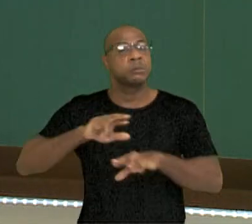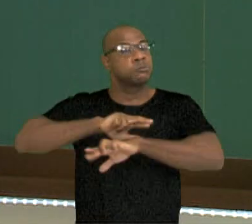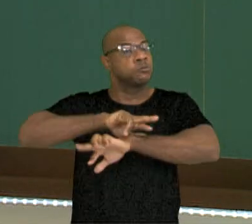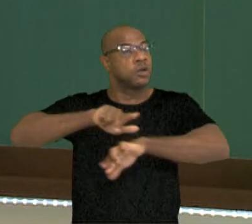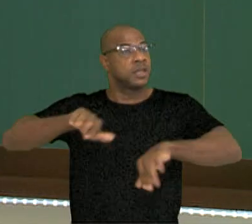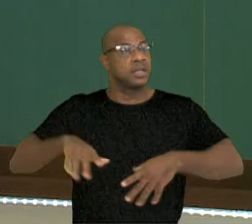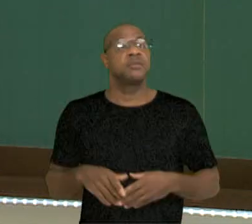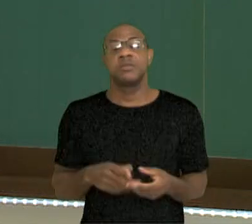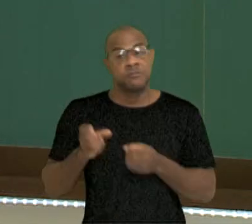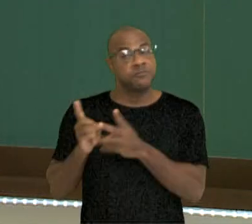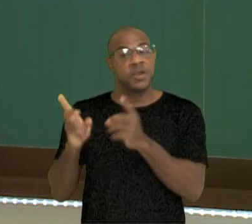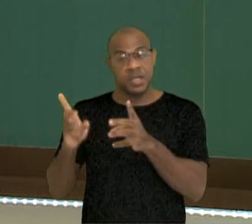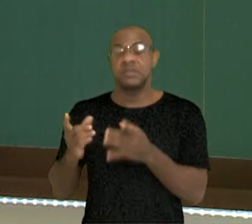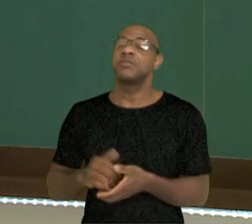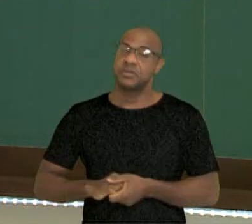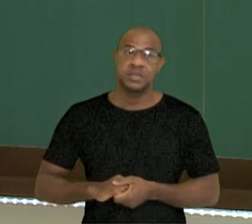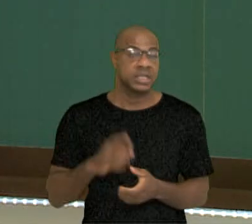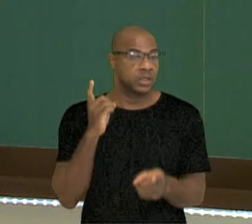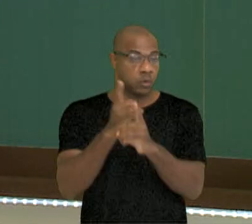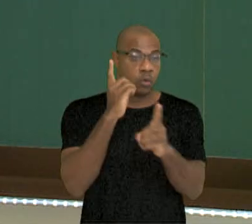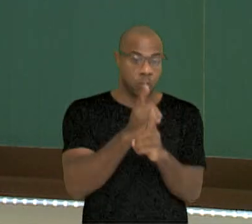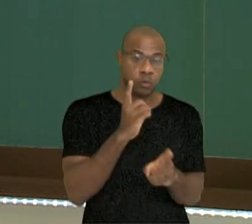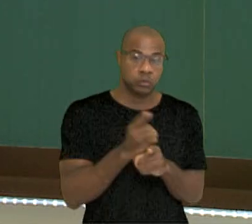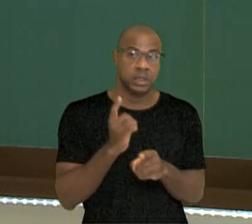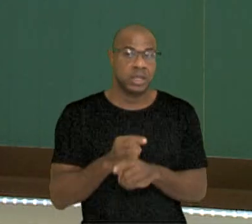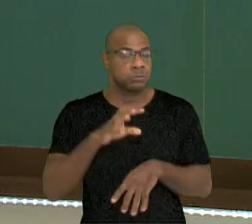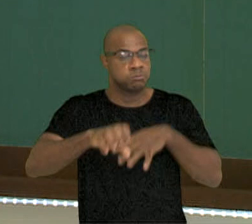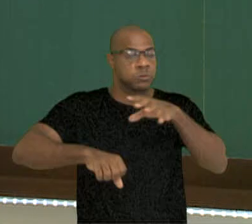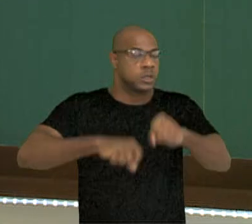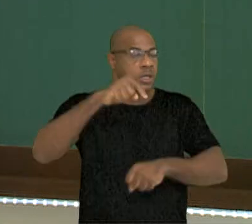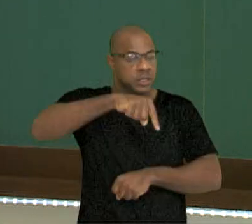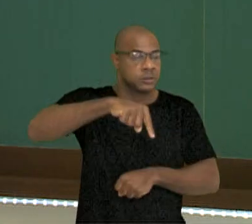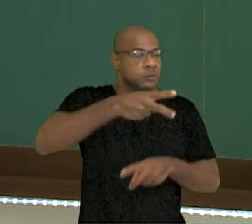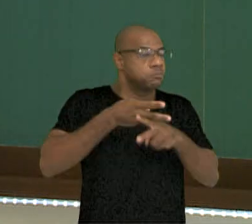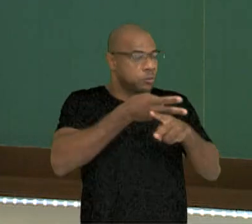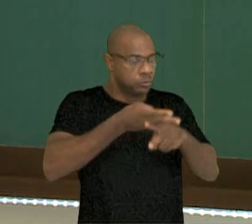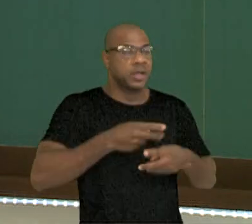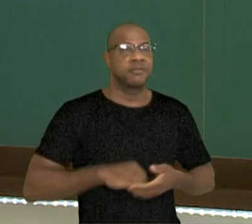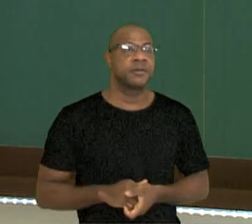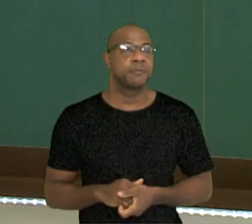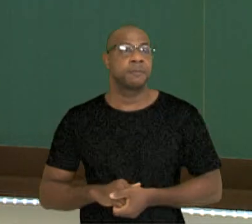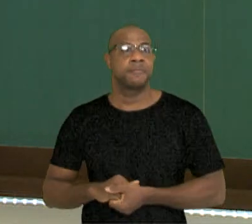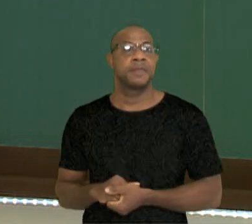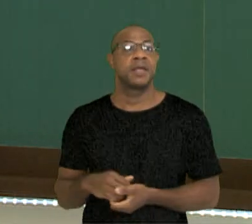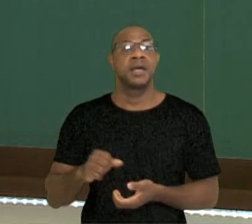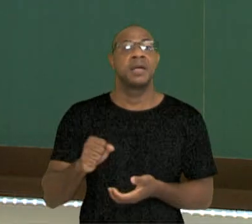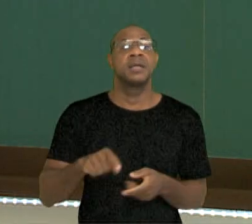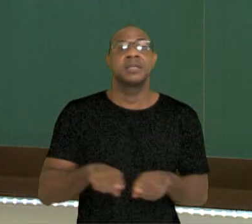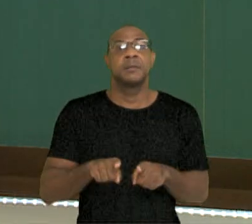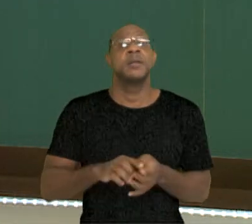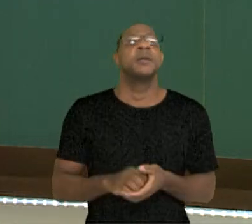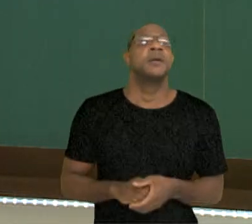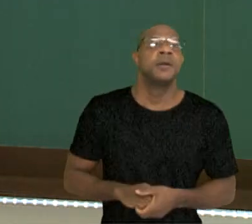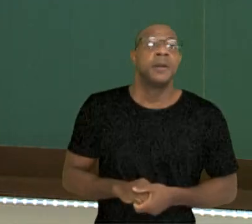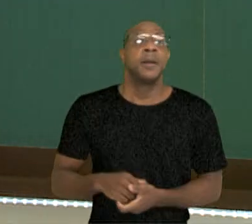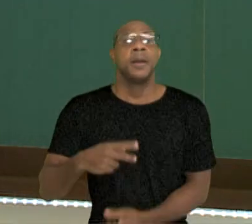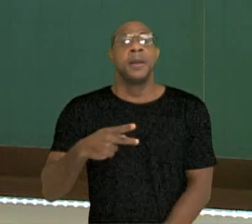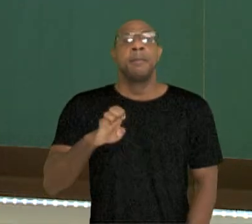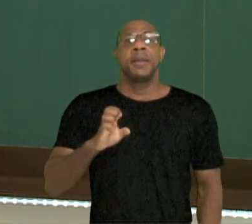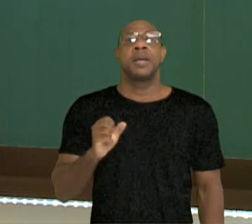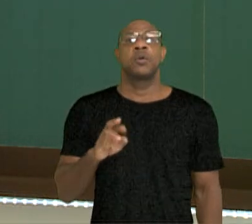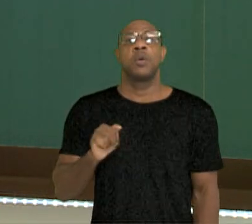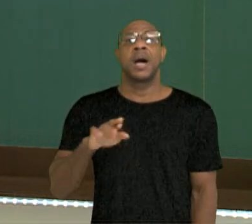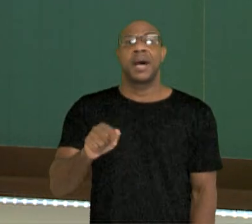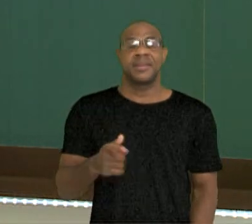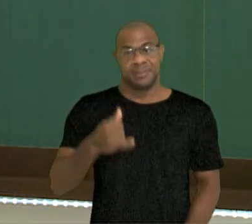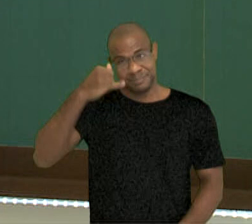eram encontrados, que eram buscados ali por eles, né? A atividade de pecuária também se desenvolveu,